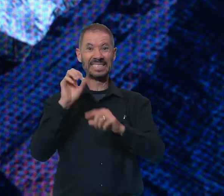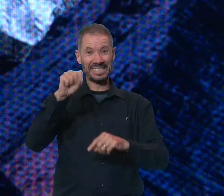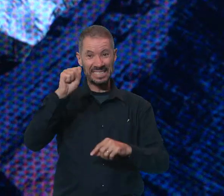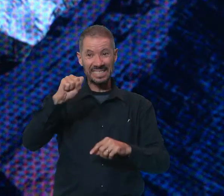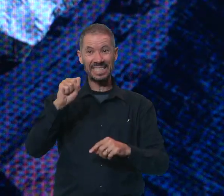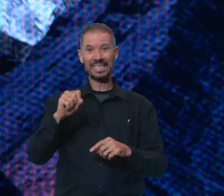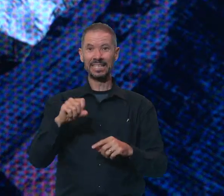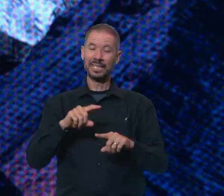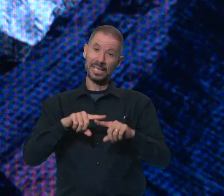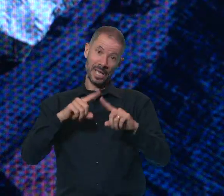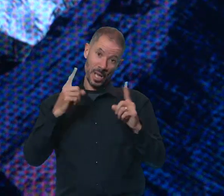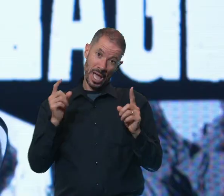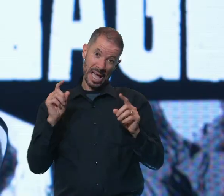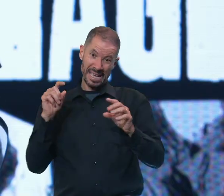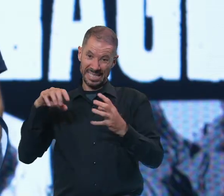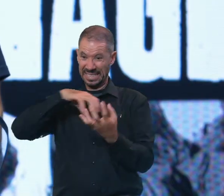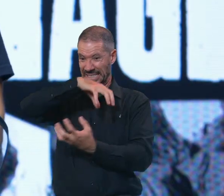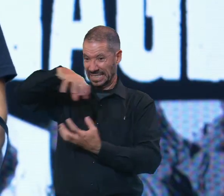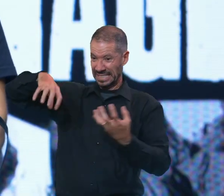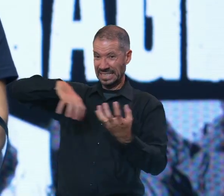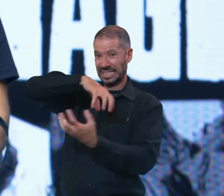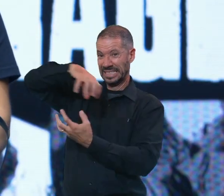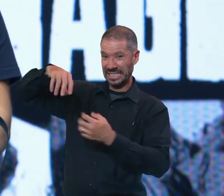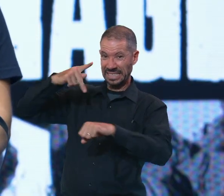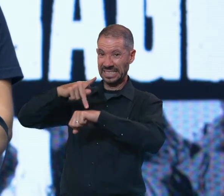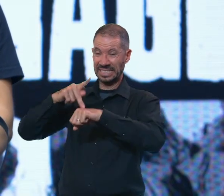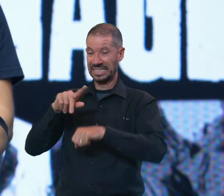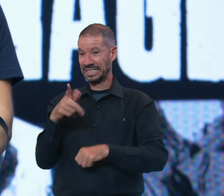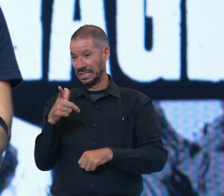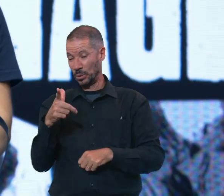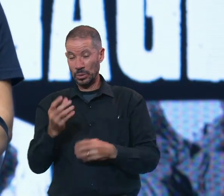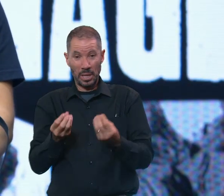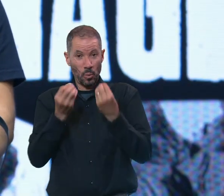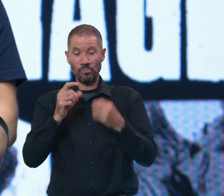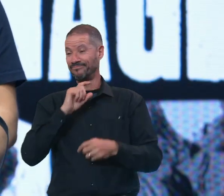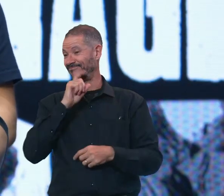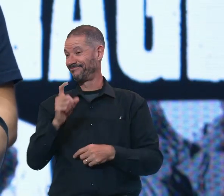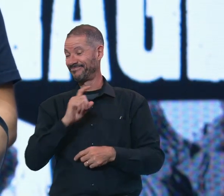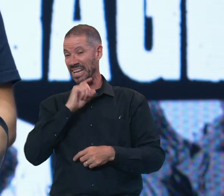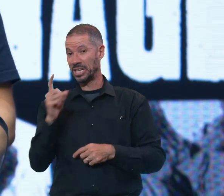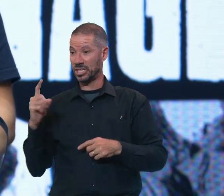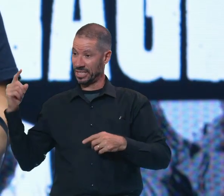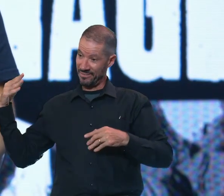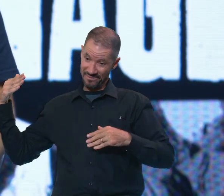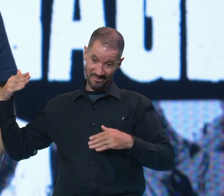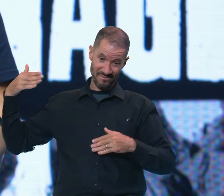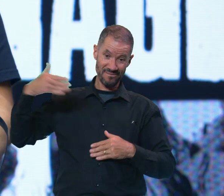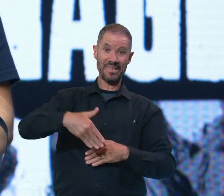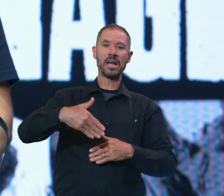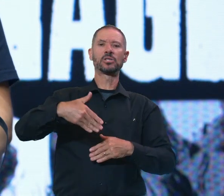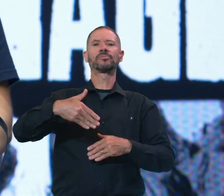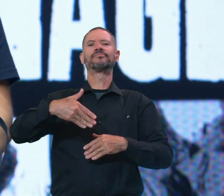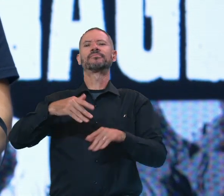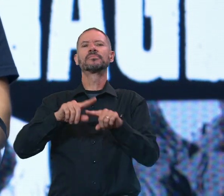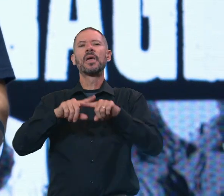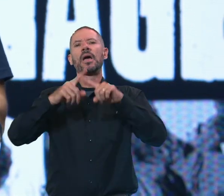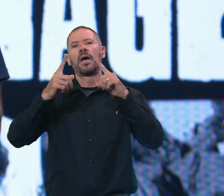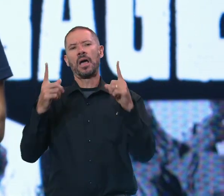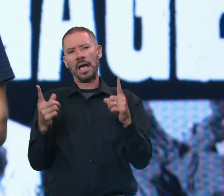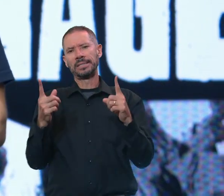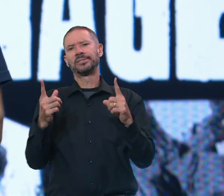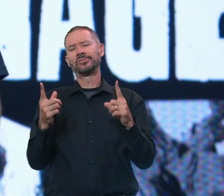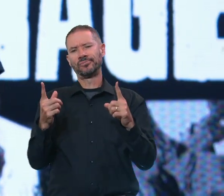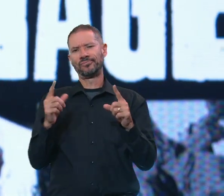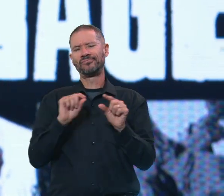Não quero ser o profeta do caos, mas elas vão vir, meu irmão. Não tem jeito. Não adianta. Vai chegar. Agora, a